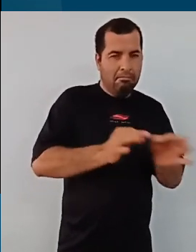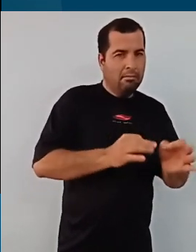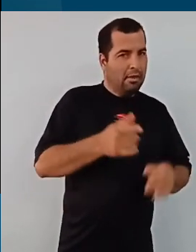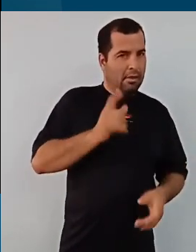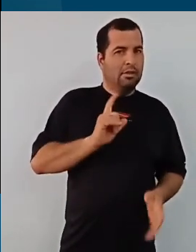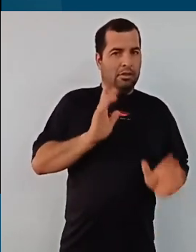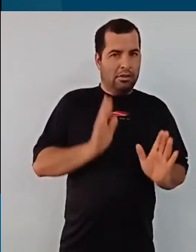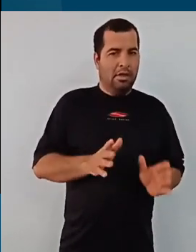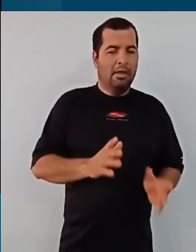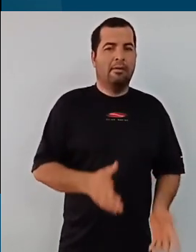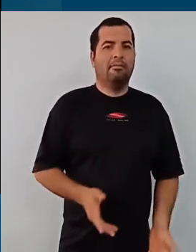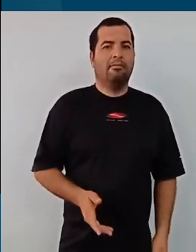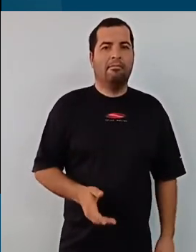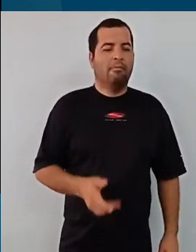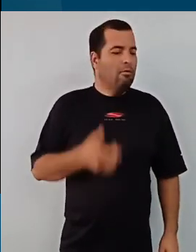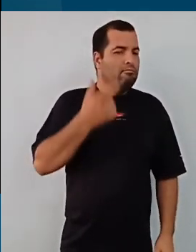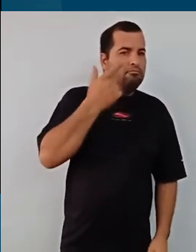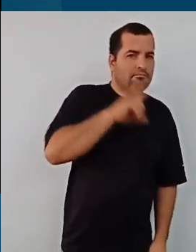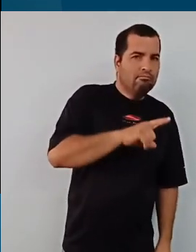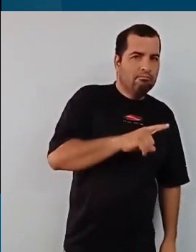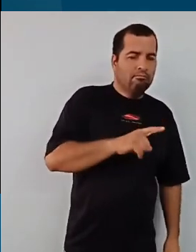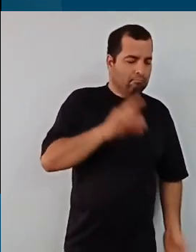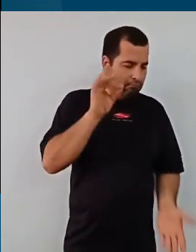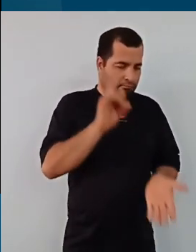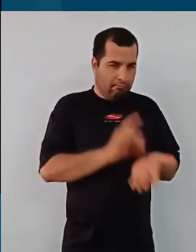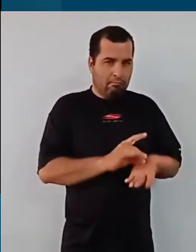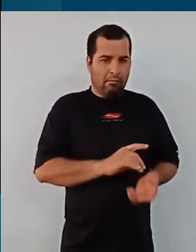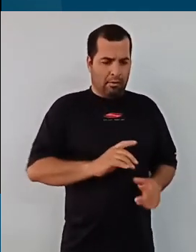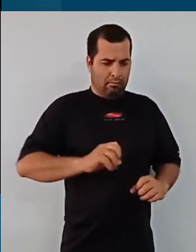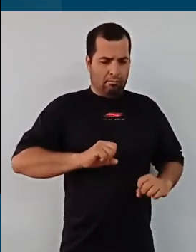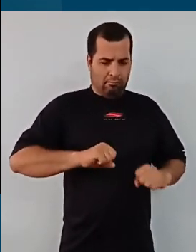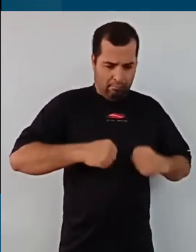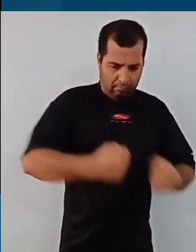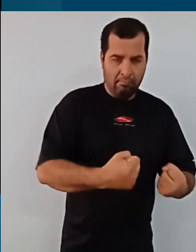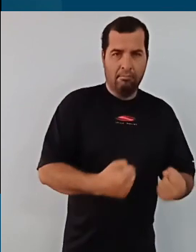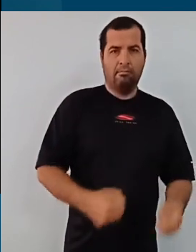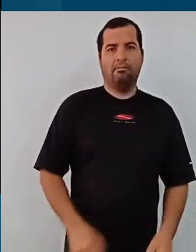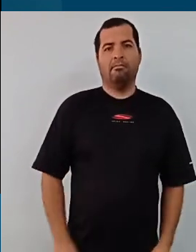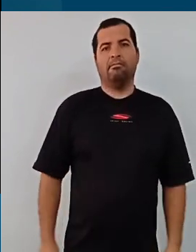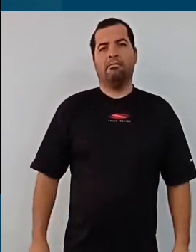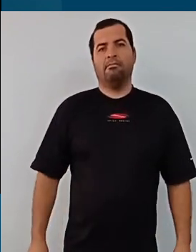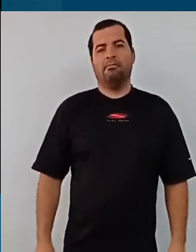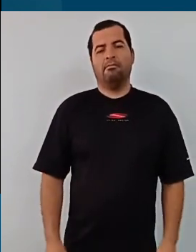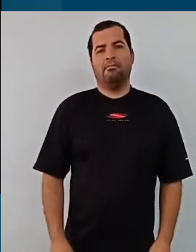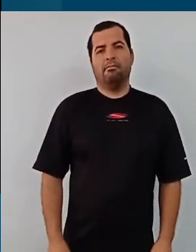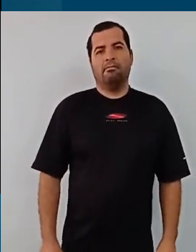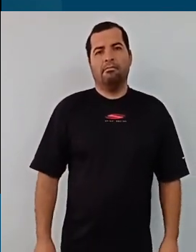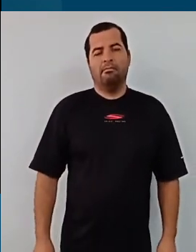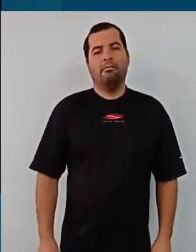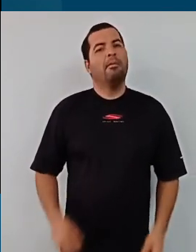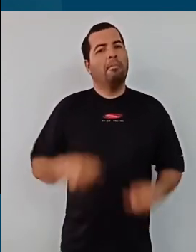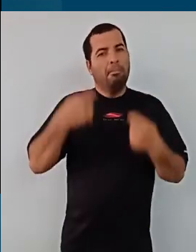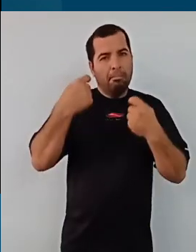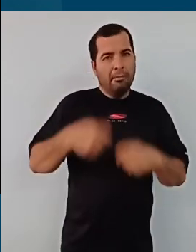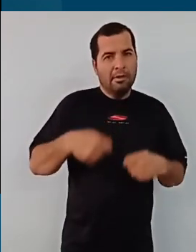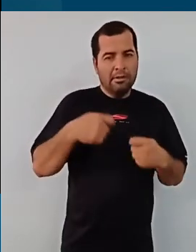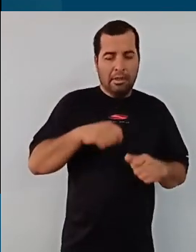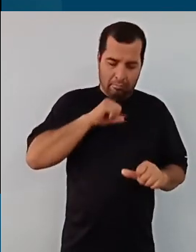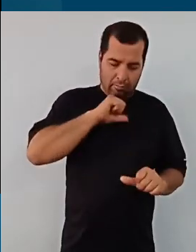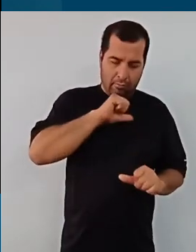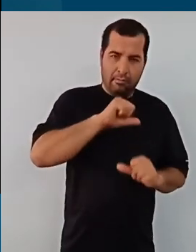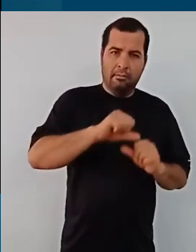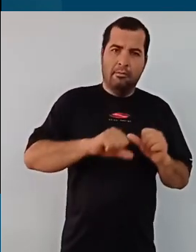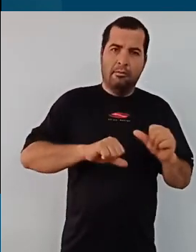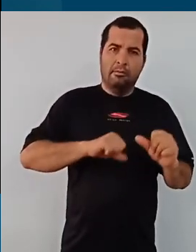colocá-lo em modo ativo. Então, é necessária uma